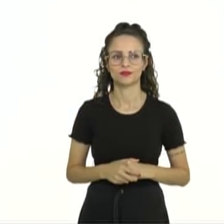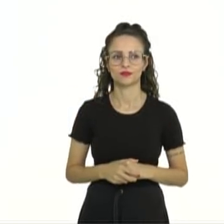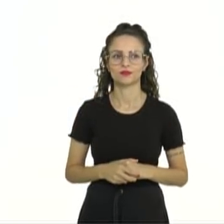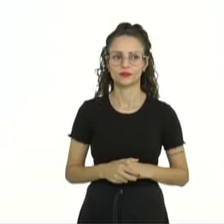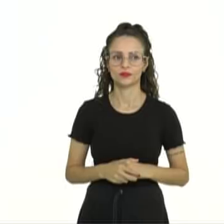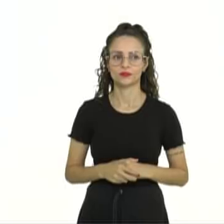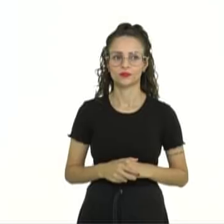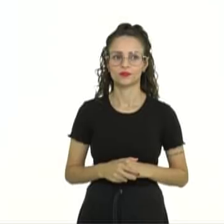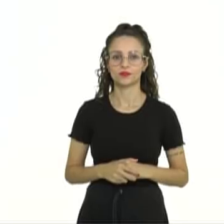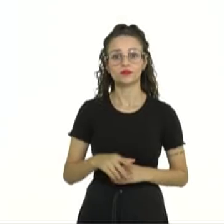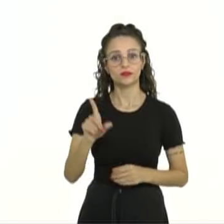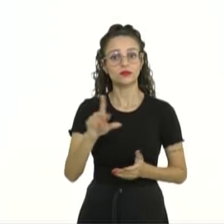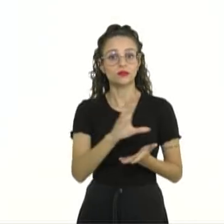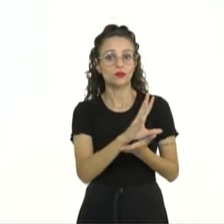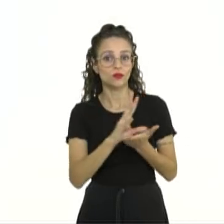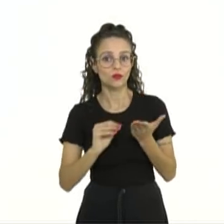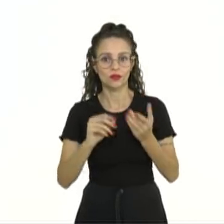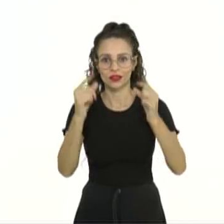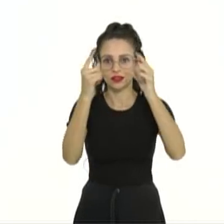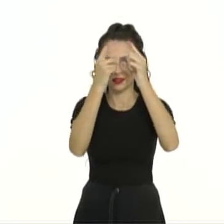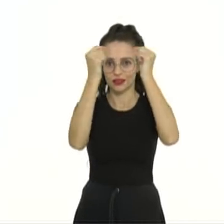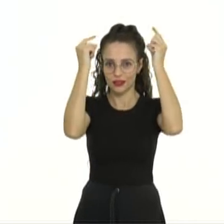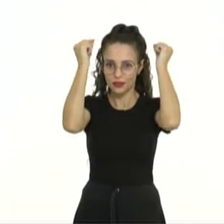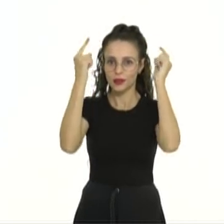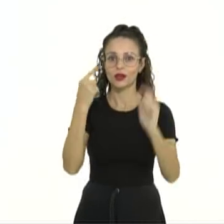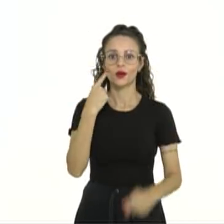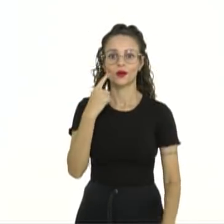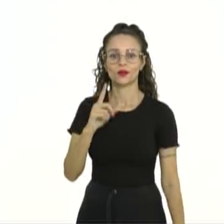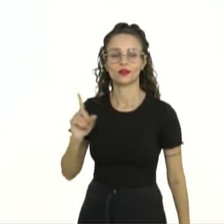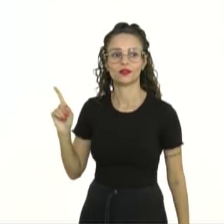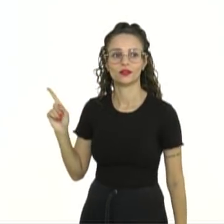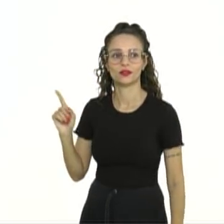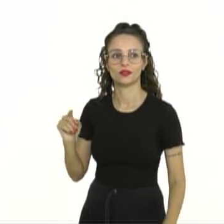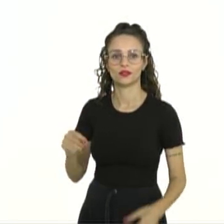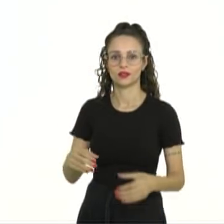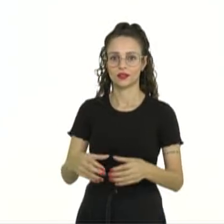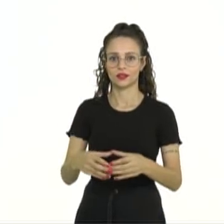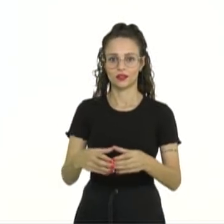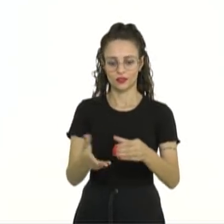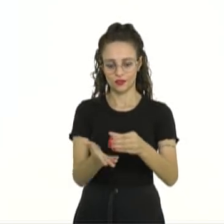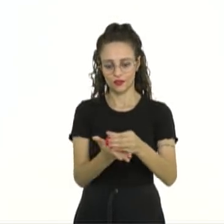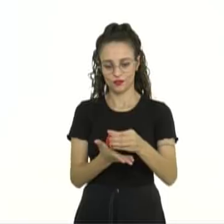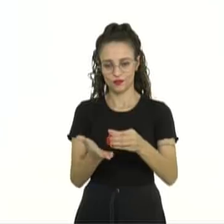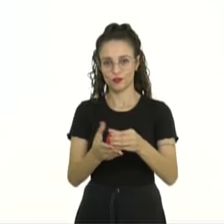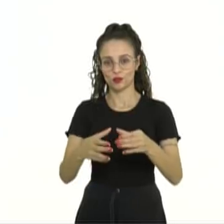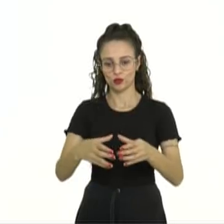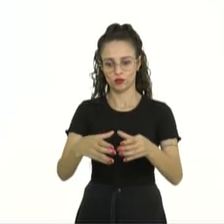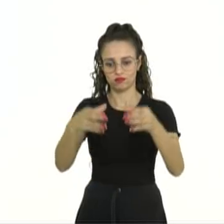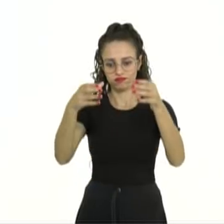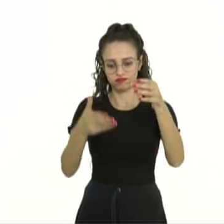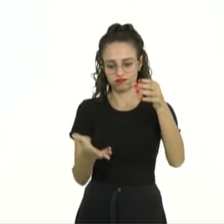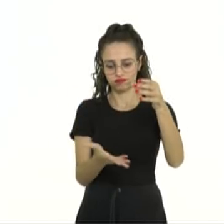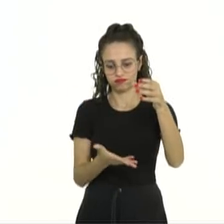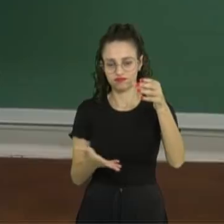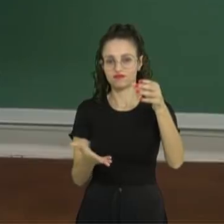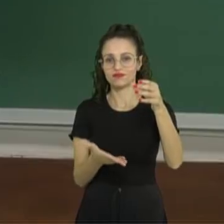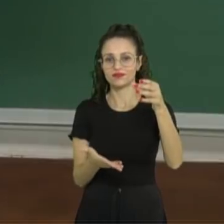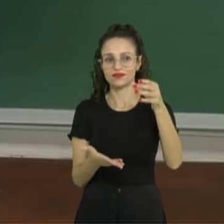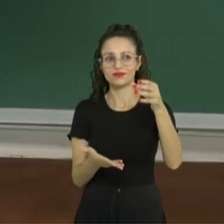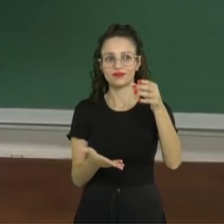inclusive são réplicas, né, gregas, mas observe que no fundo do balde, tem uma espécie de